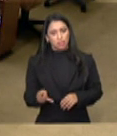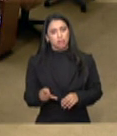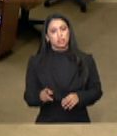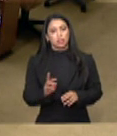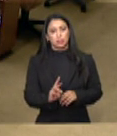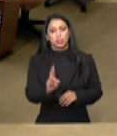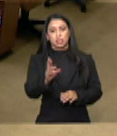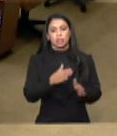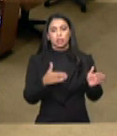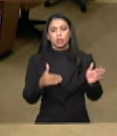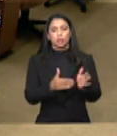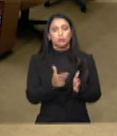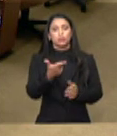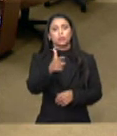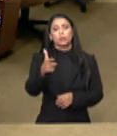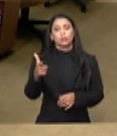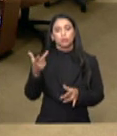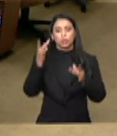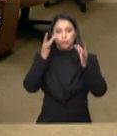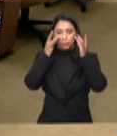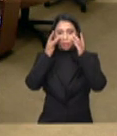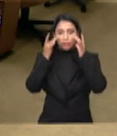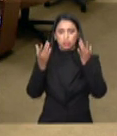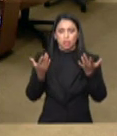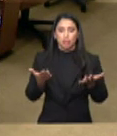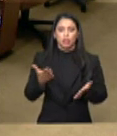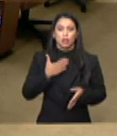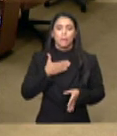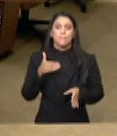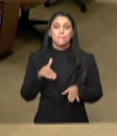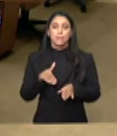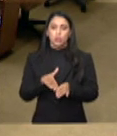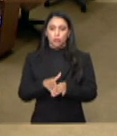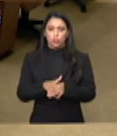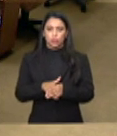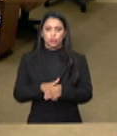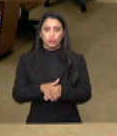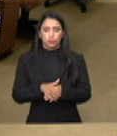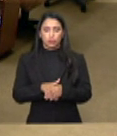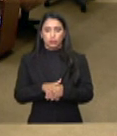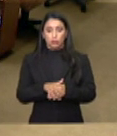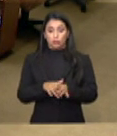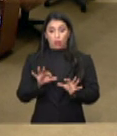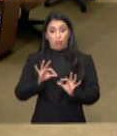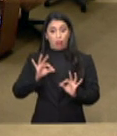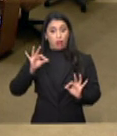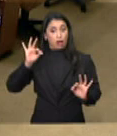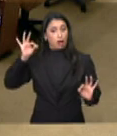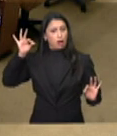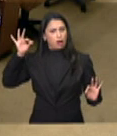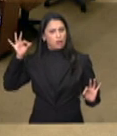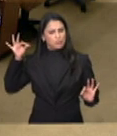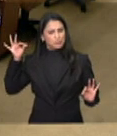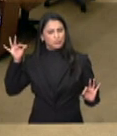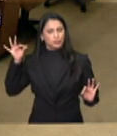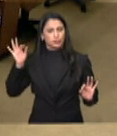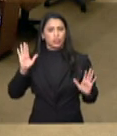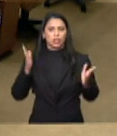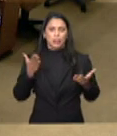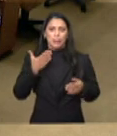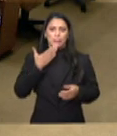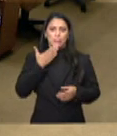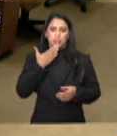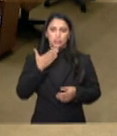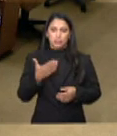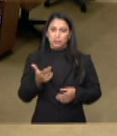à ponta mais interna da mesa em formato da letra U invertida, ao lado direito. Peço